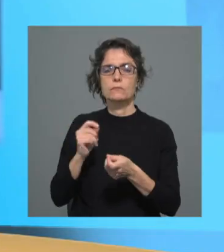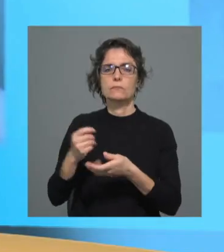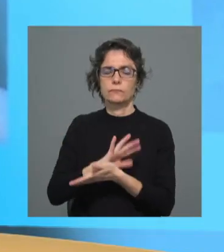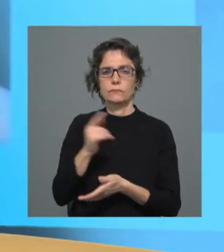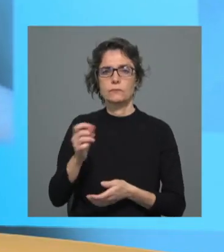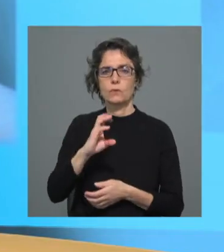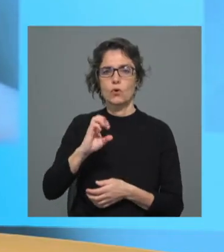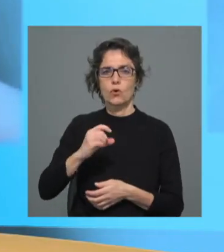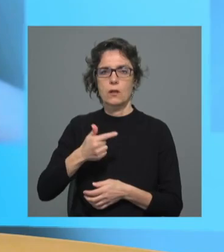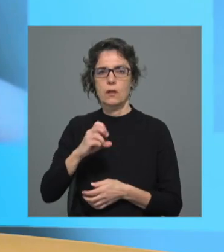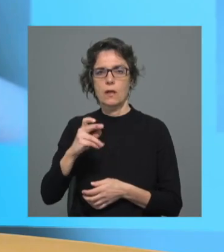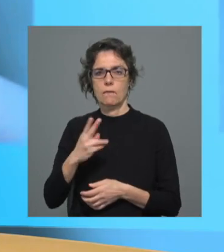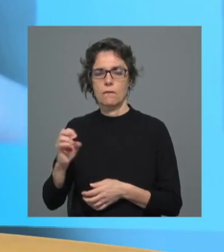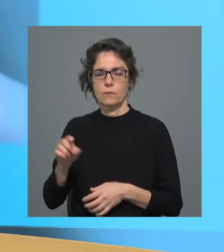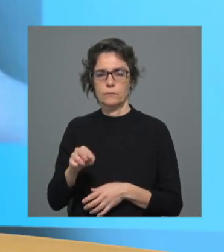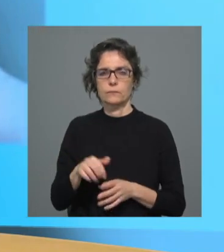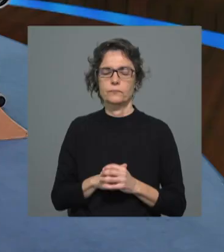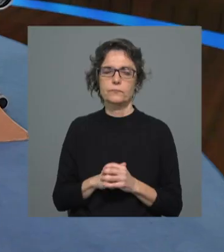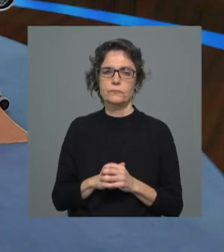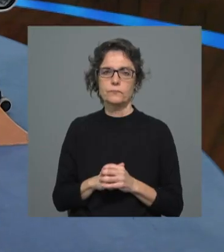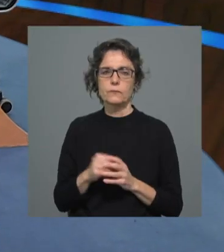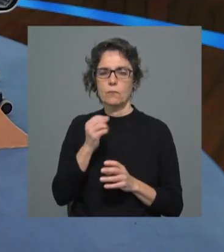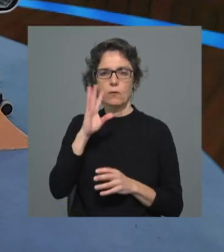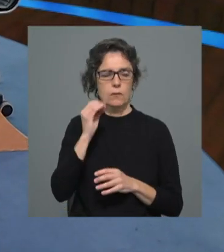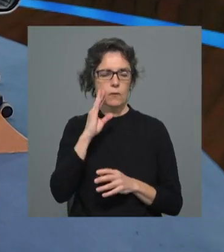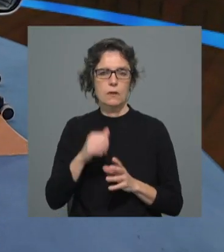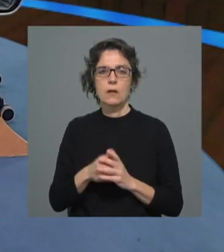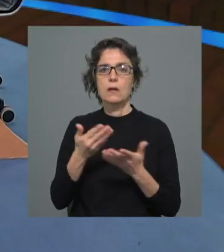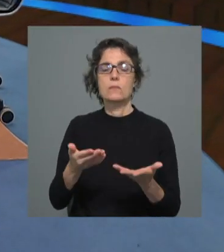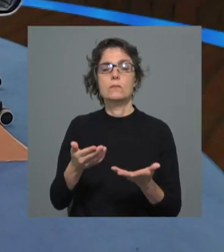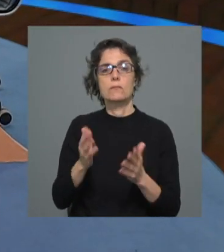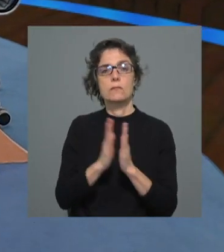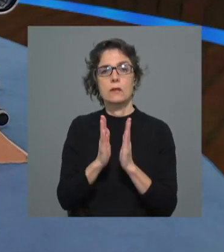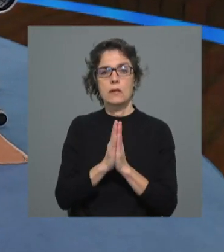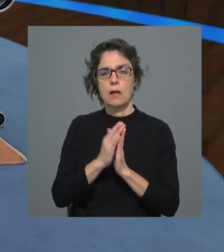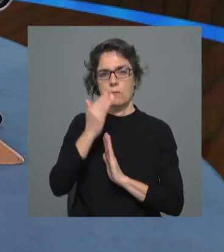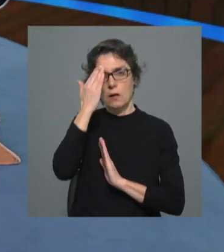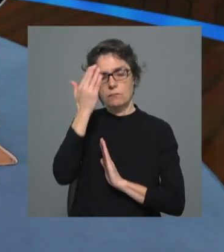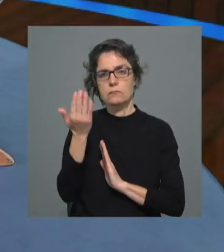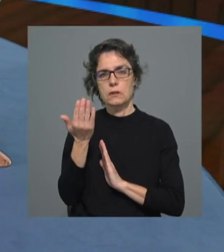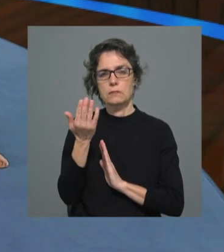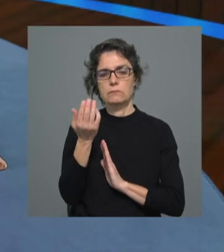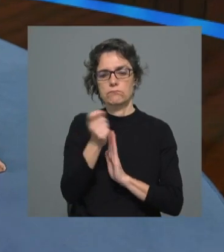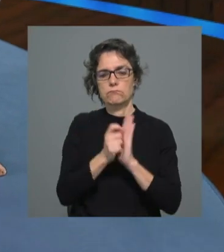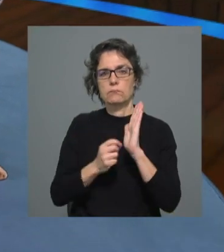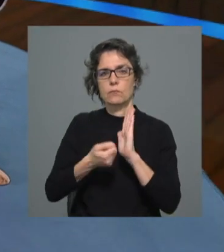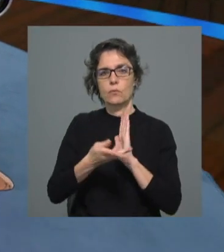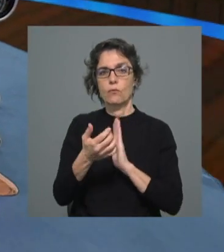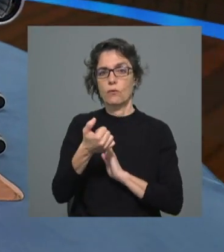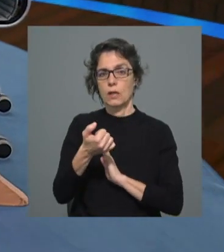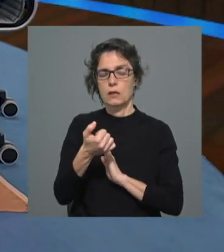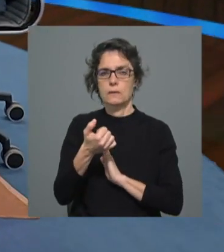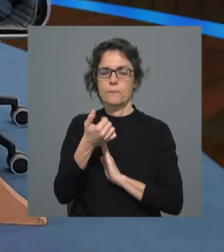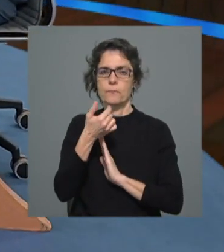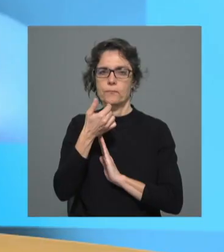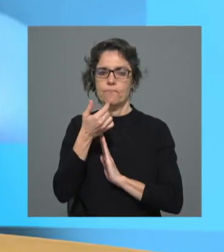Agência Eclésia sentiu que era oportuno esta necessidade de, digamos, em 15 pontos, centrar